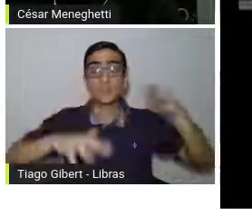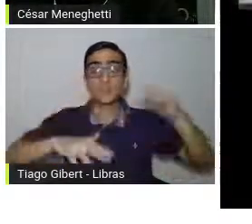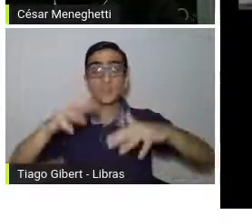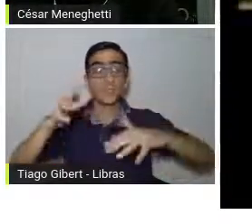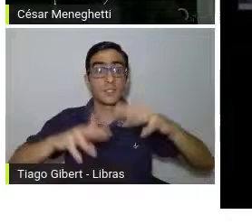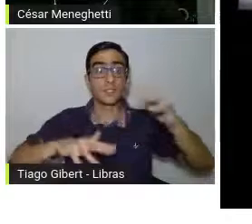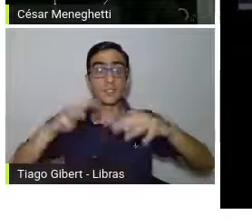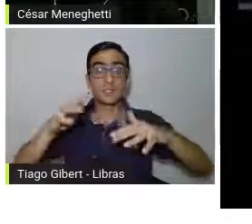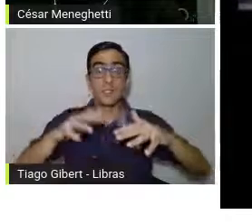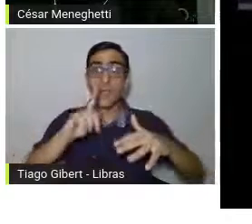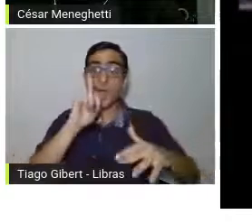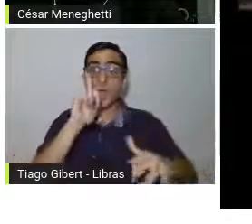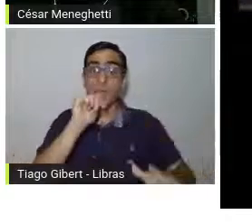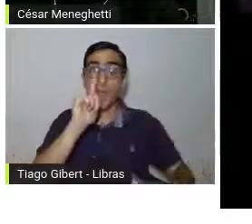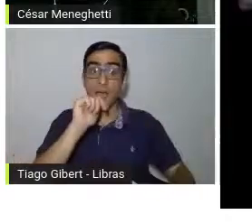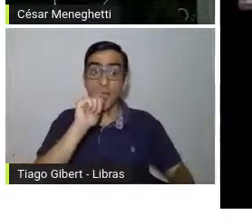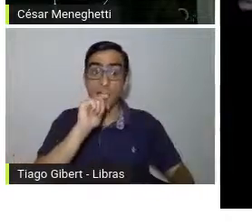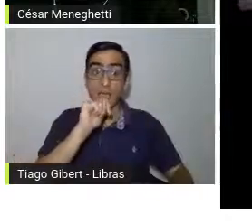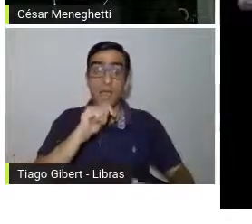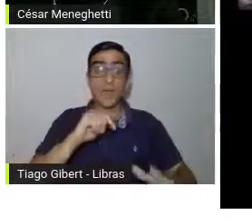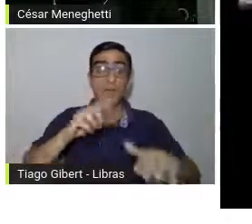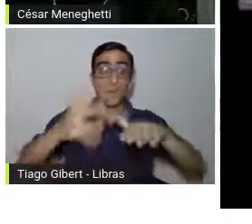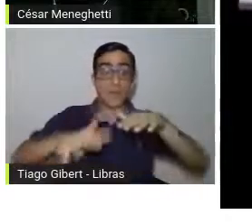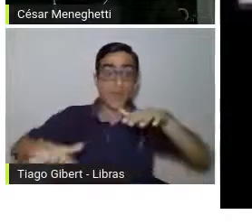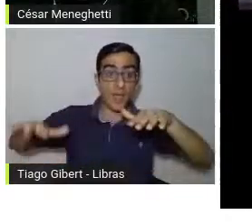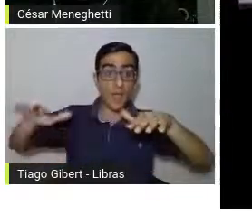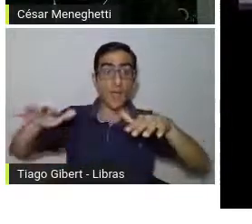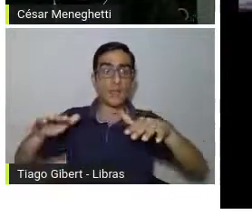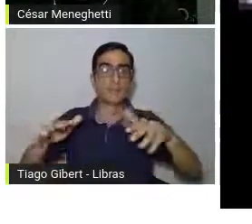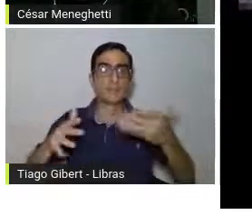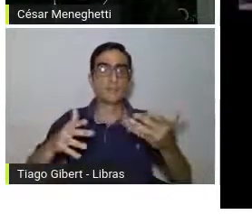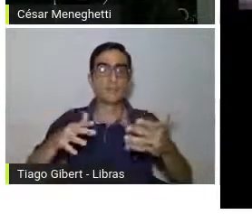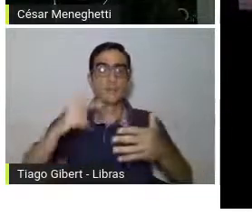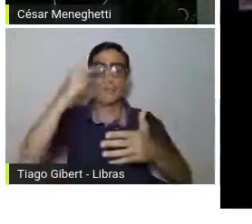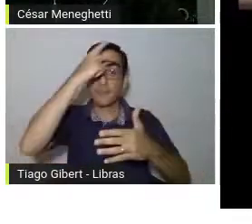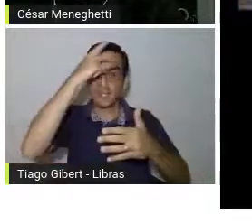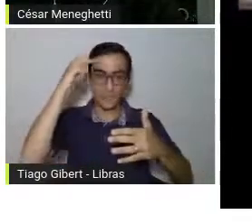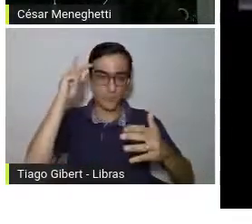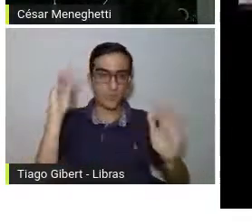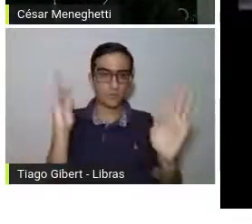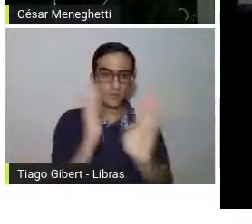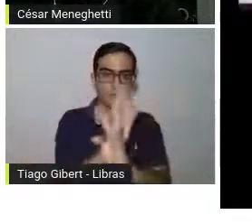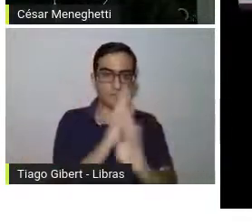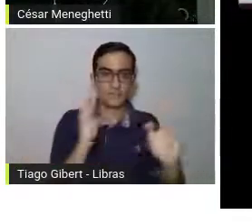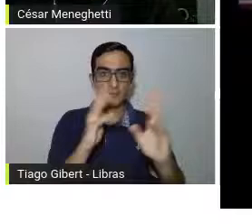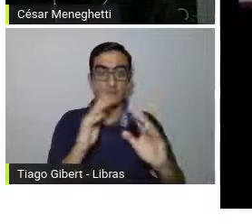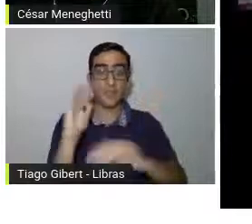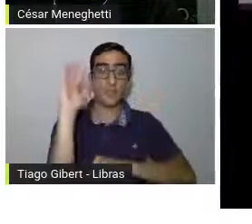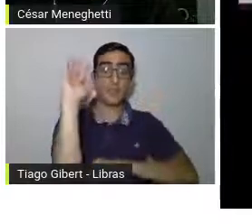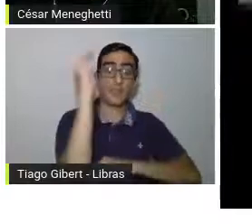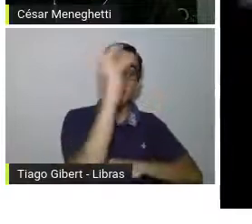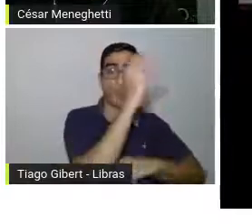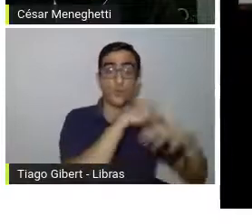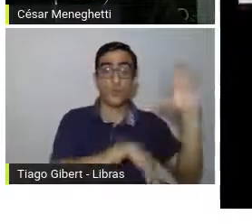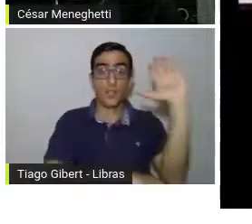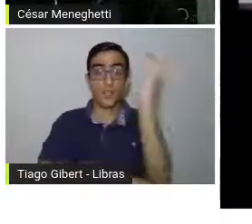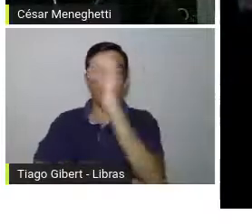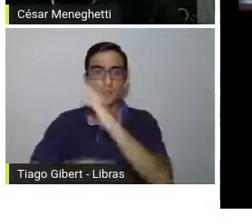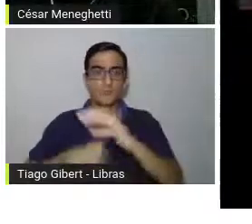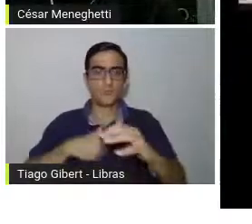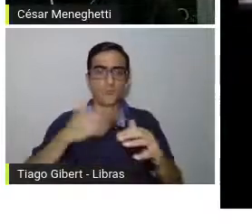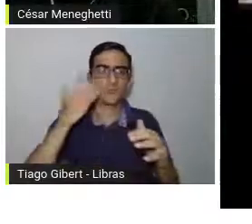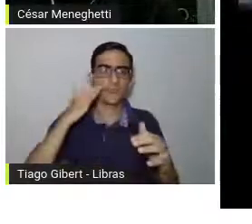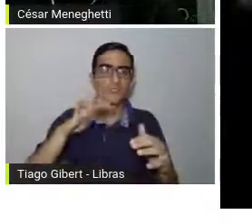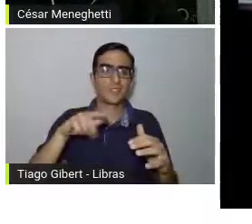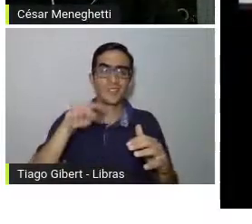de uma água, do mar. Algumas pessoas, alguma natureza. Eu não sei se essa